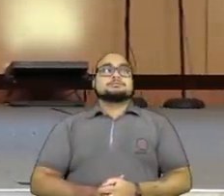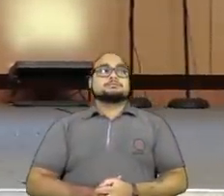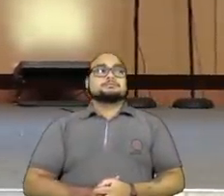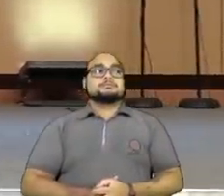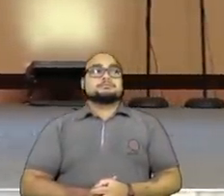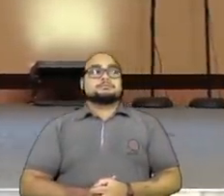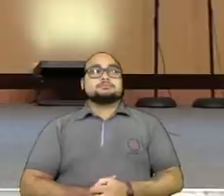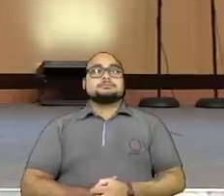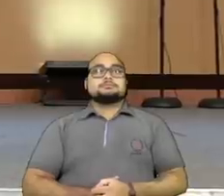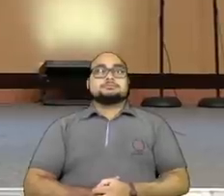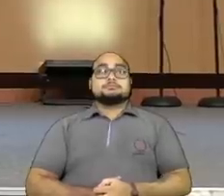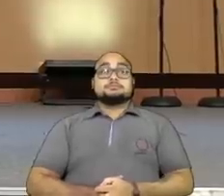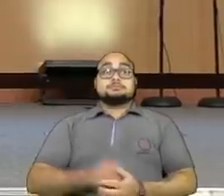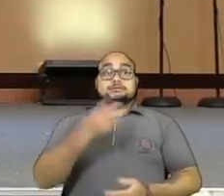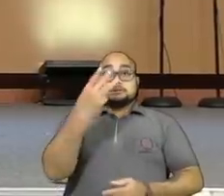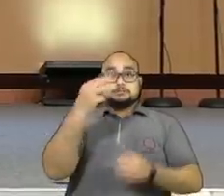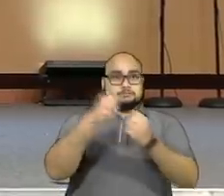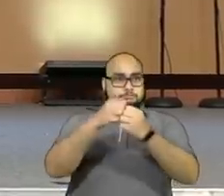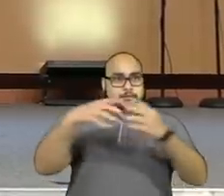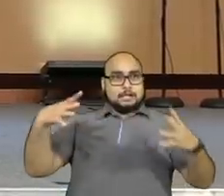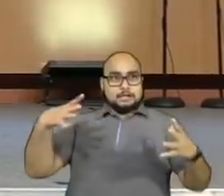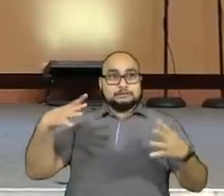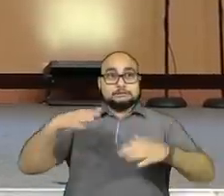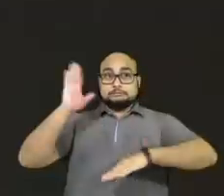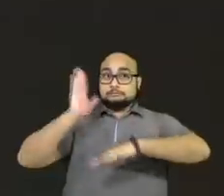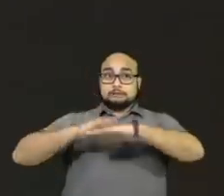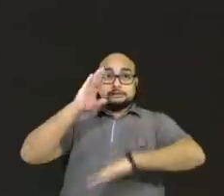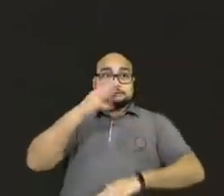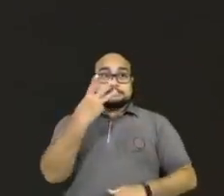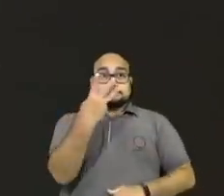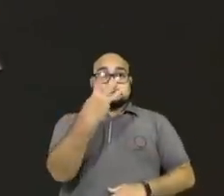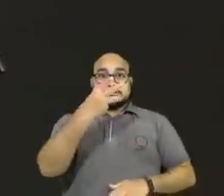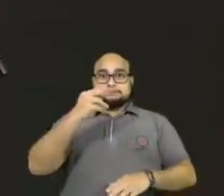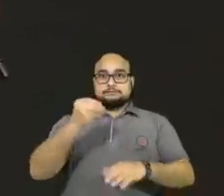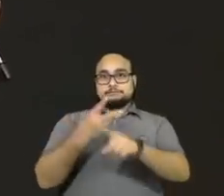Três milagres e mais de 30 vitórias